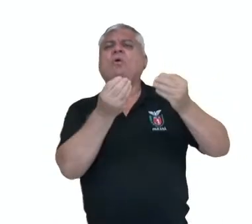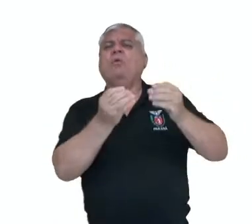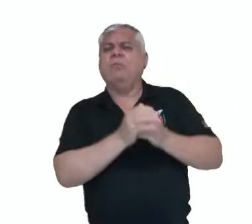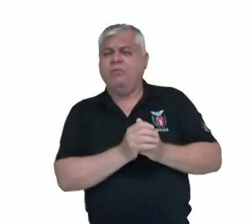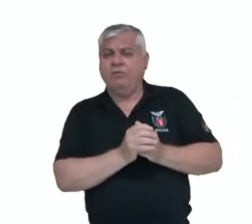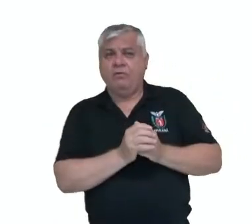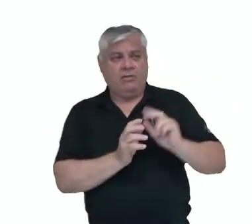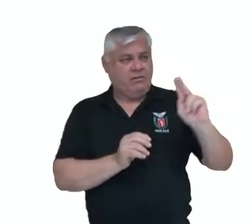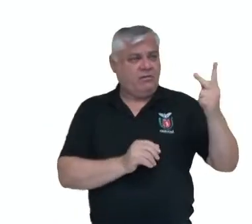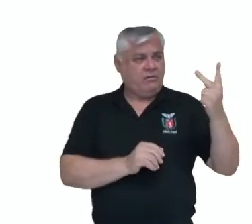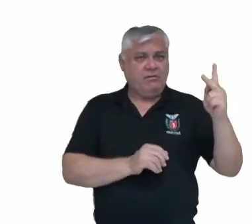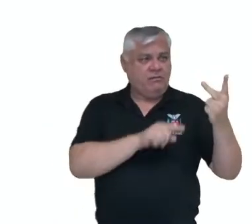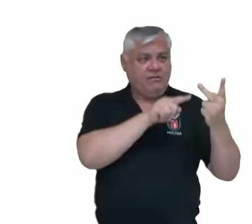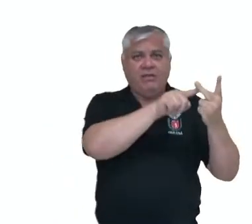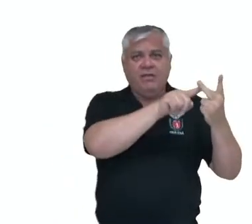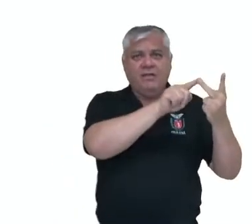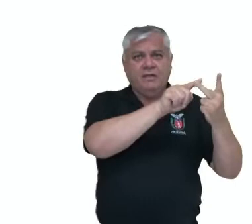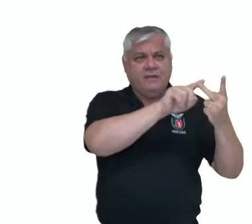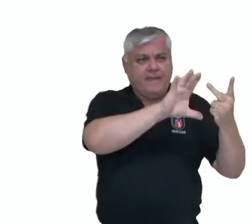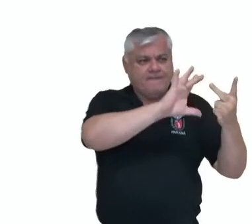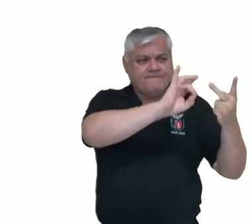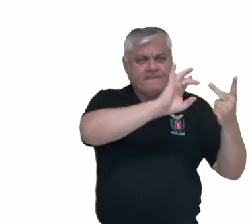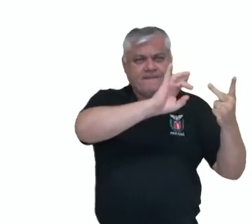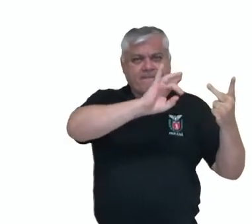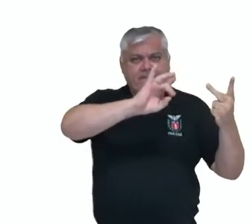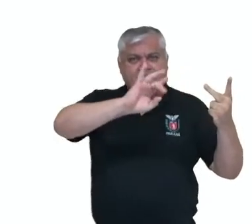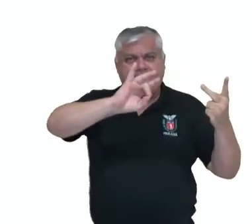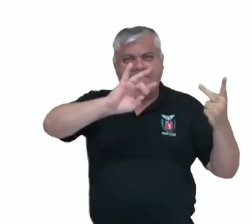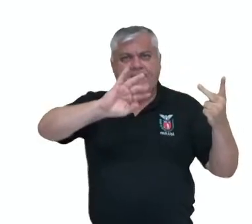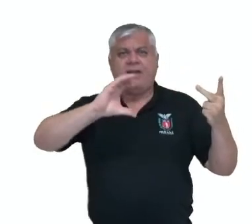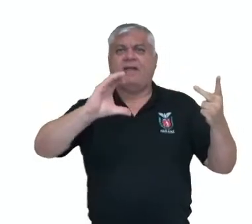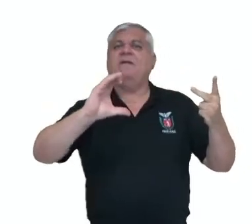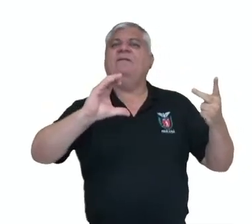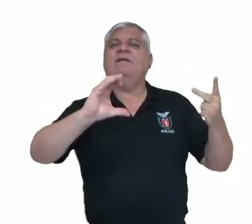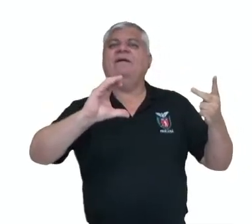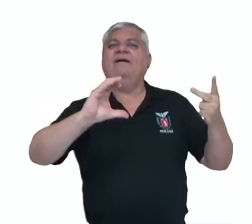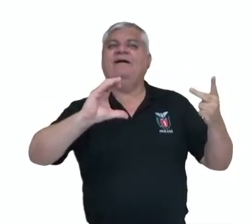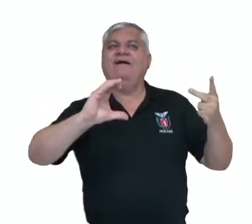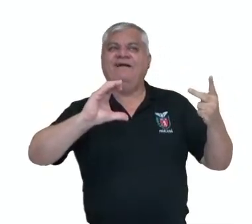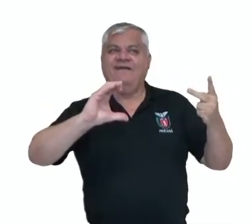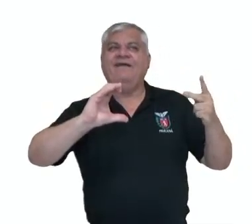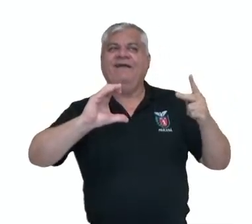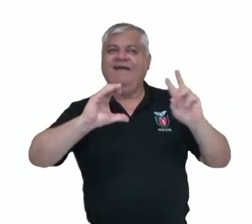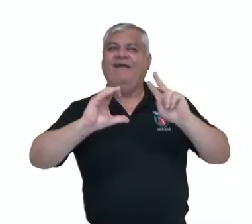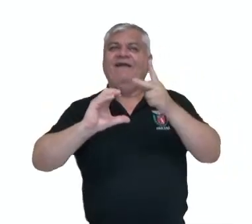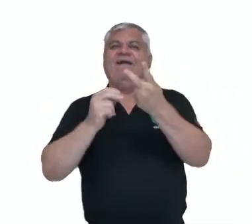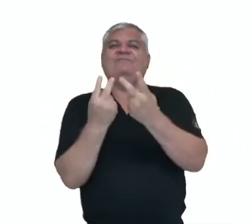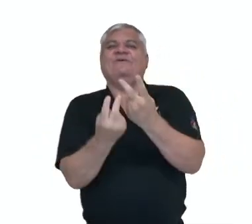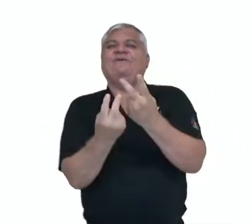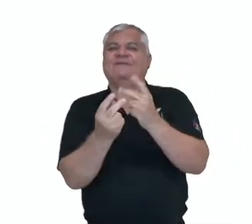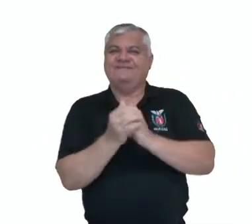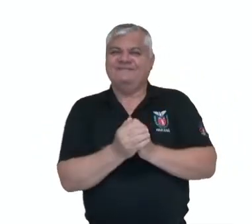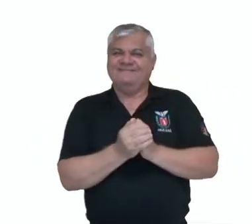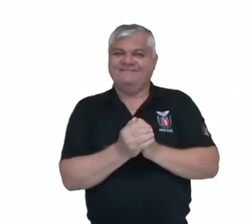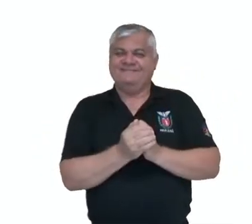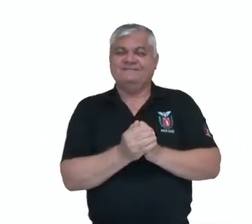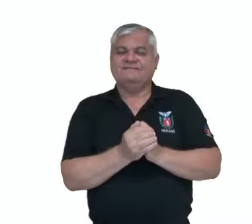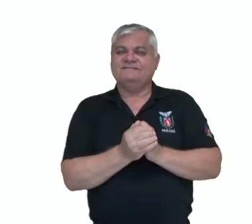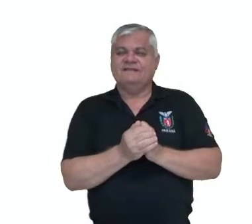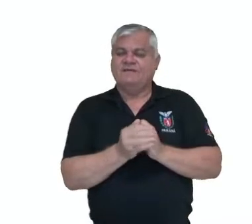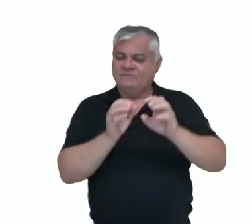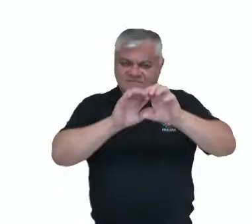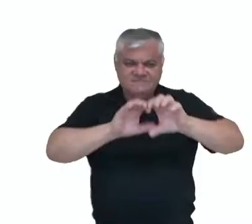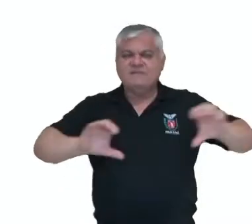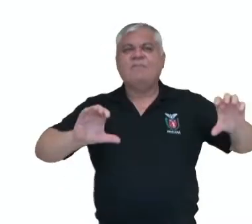irá reagir, ligar-se justamente a esses dois carbonos da dupla ligação química, desfazendo a